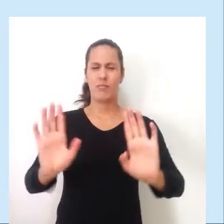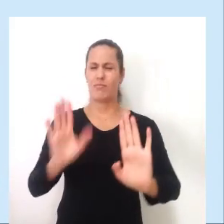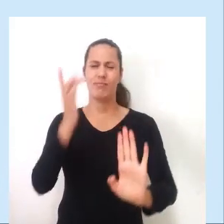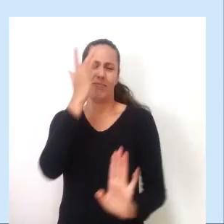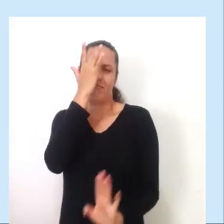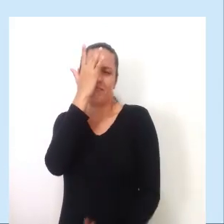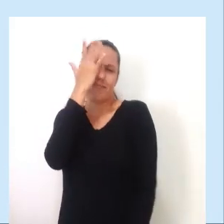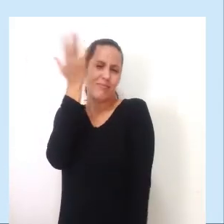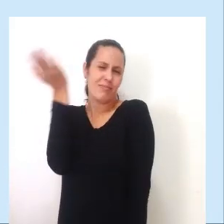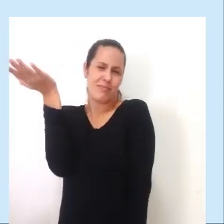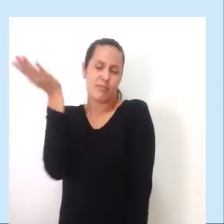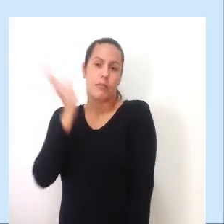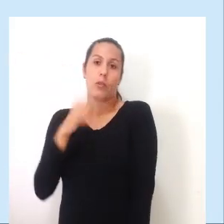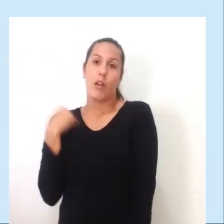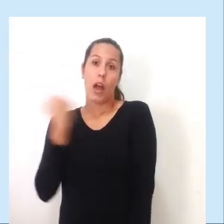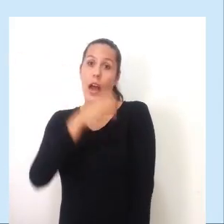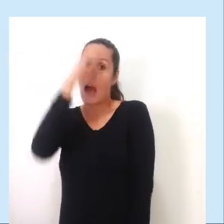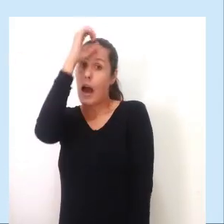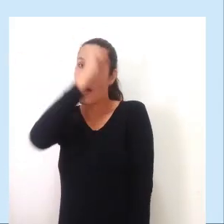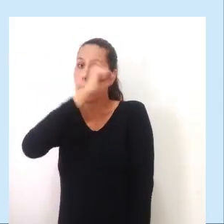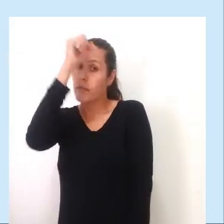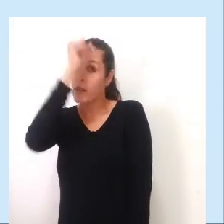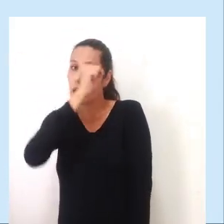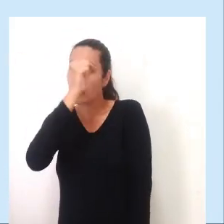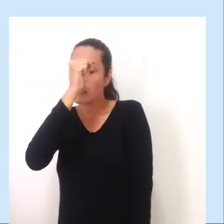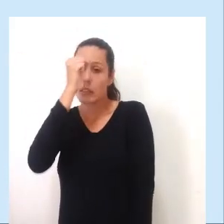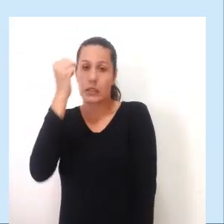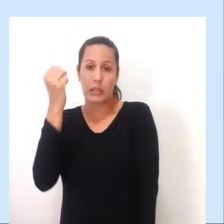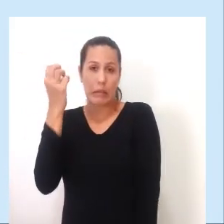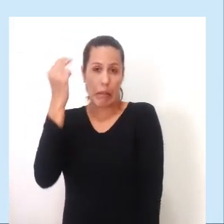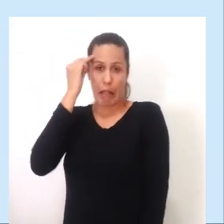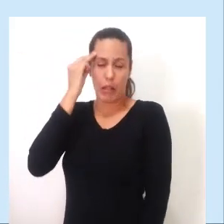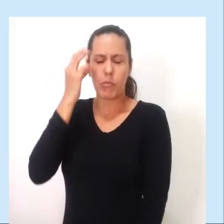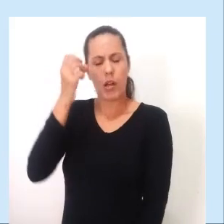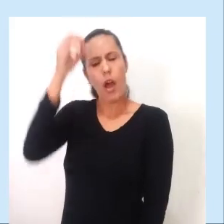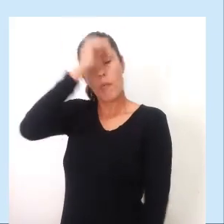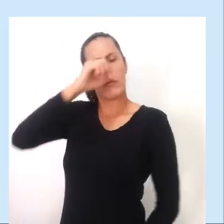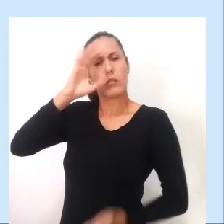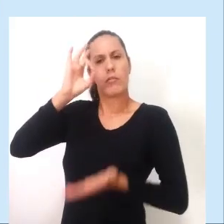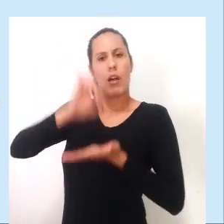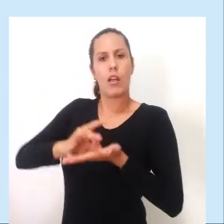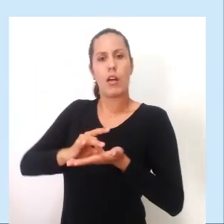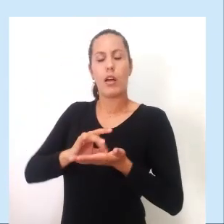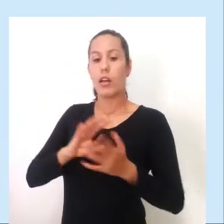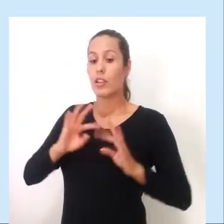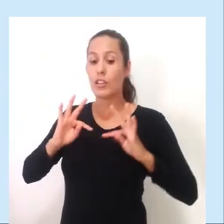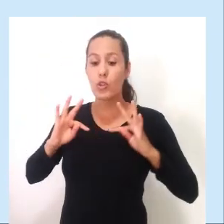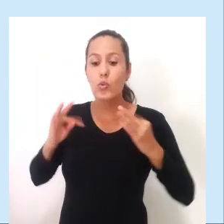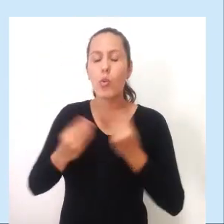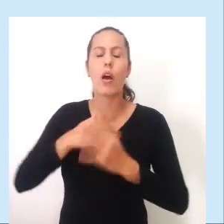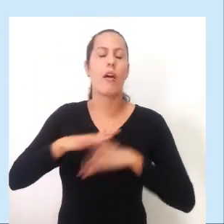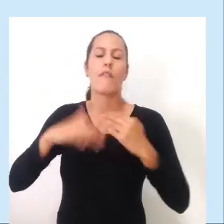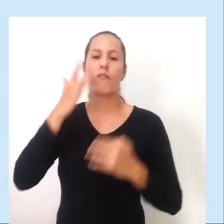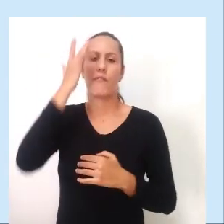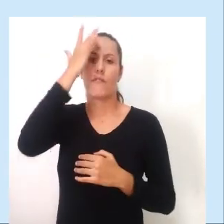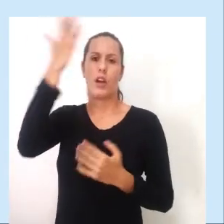nenhum. Quando a gente aprende sem decorar, tudo fica mais fácil,